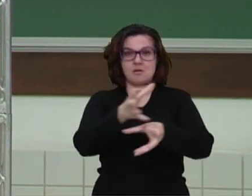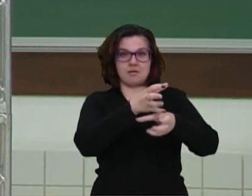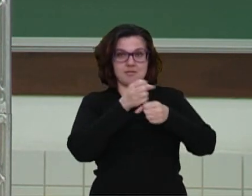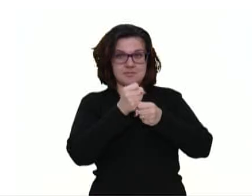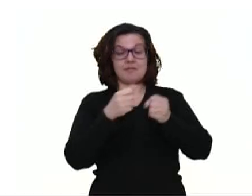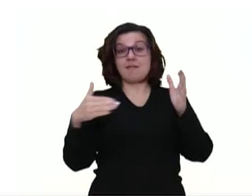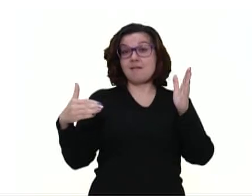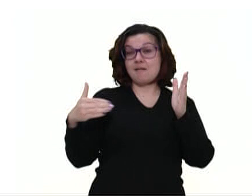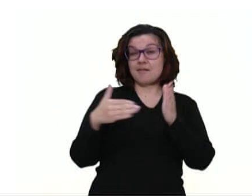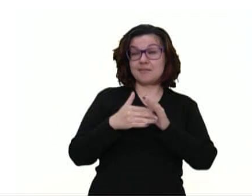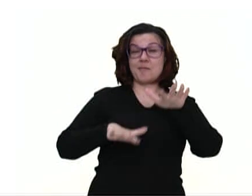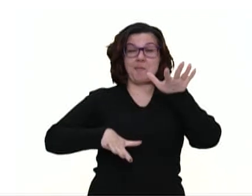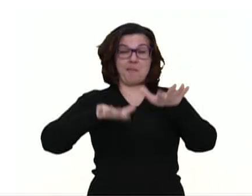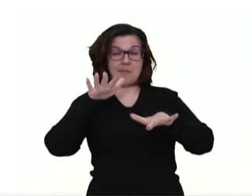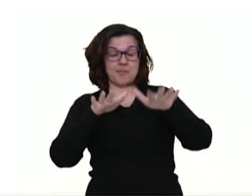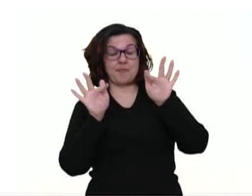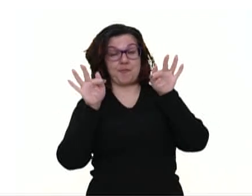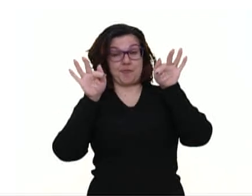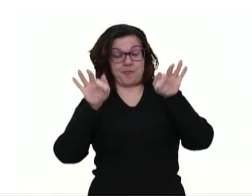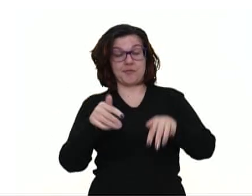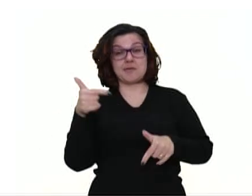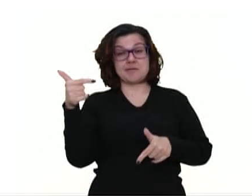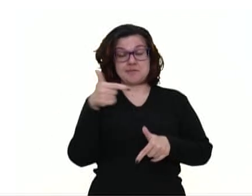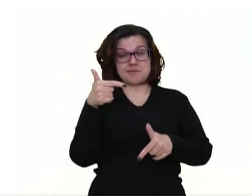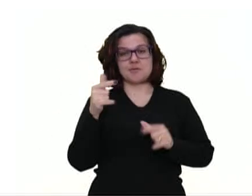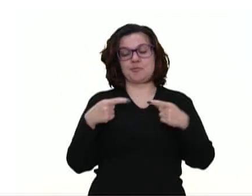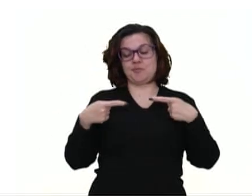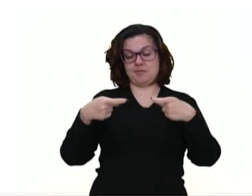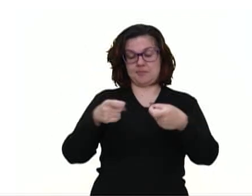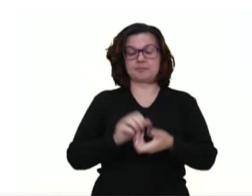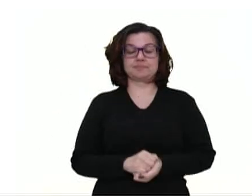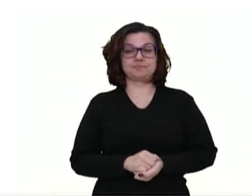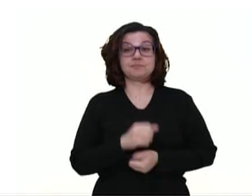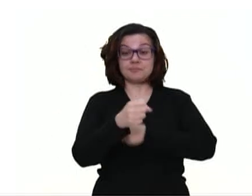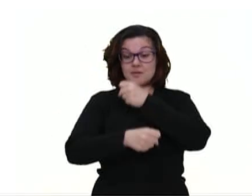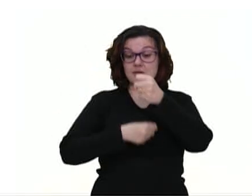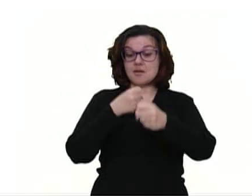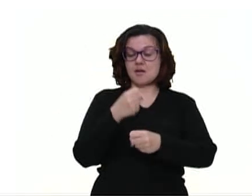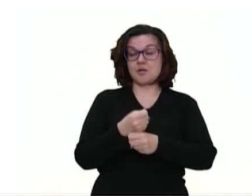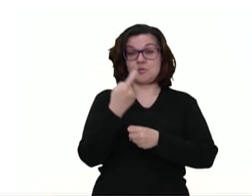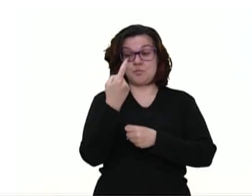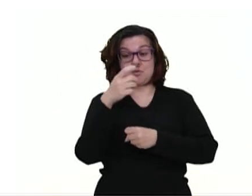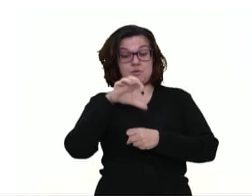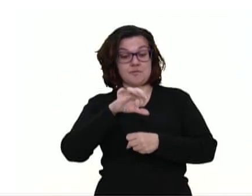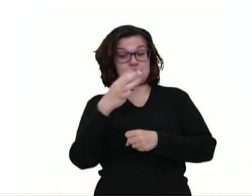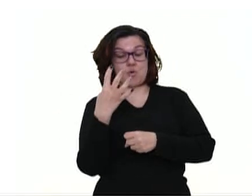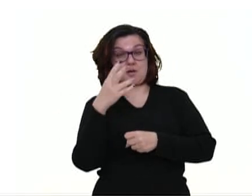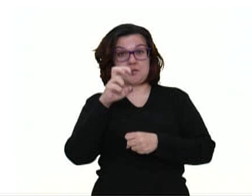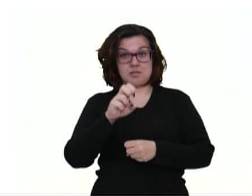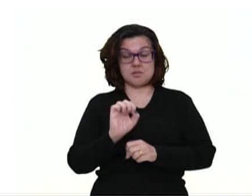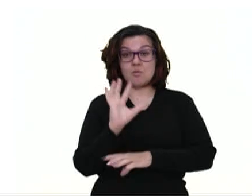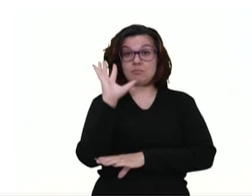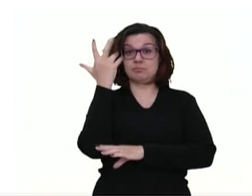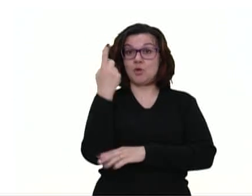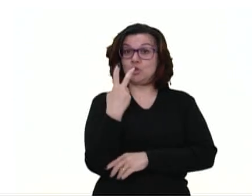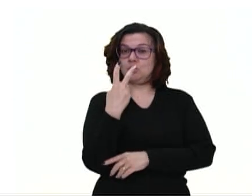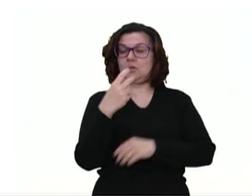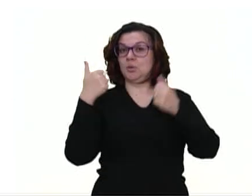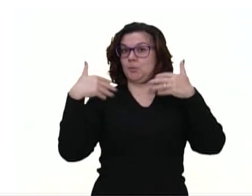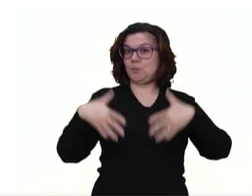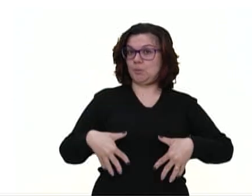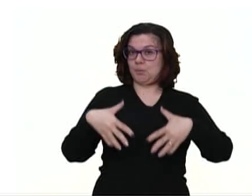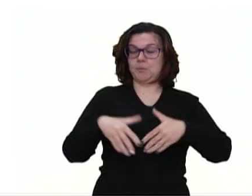até o final da Segunda Guerra. Em 45, nós temos aí 2 eventos importantes.